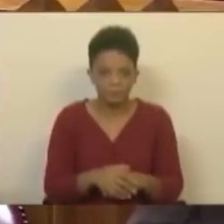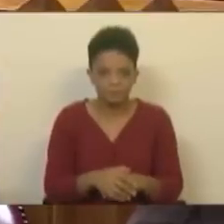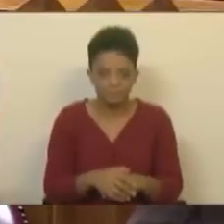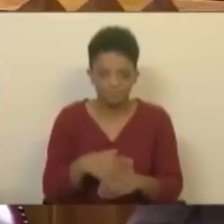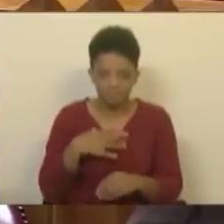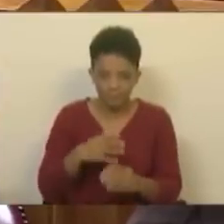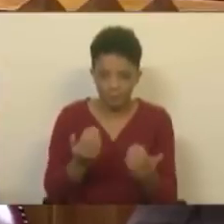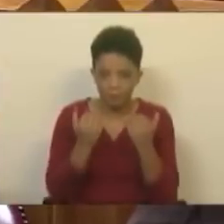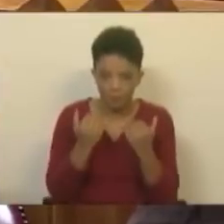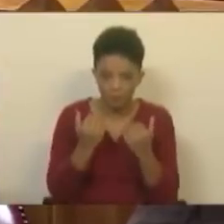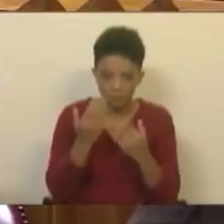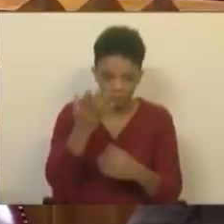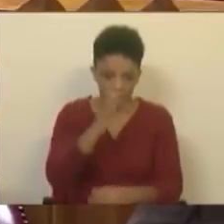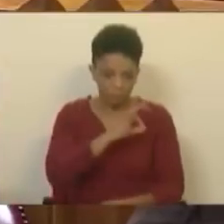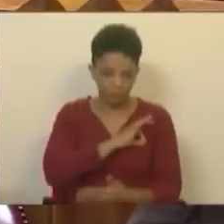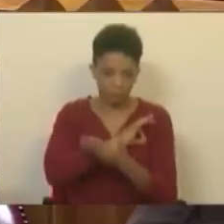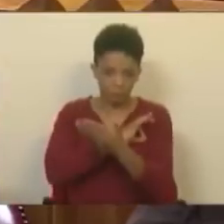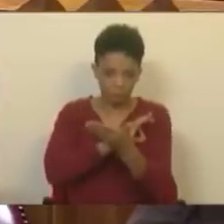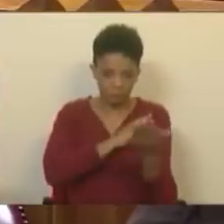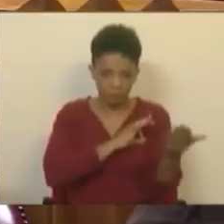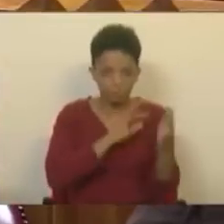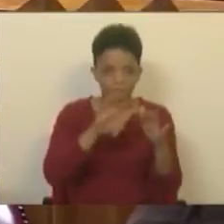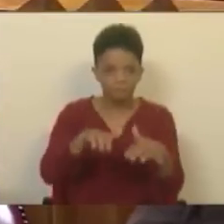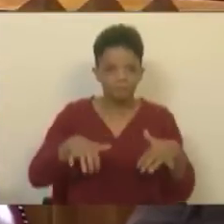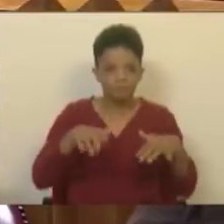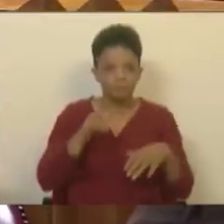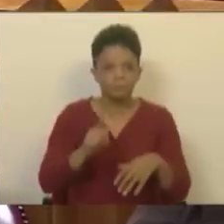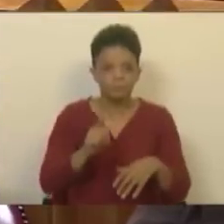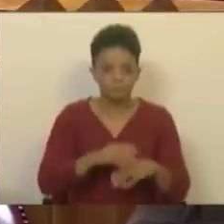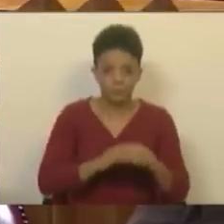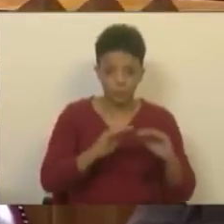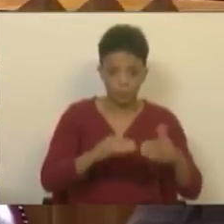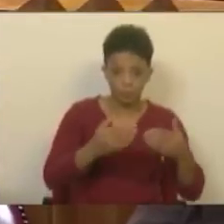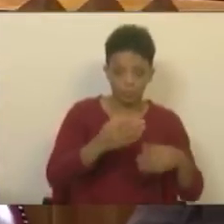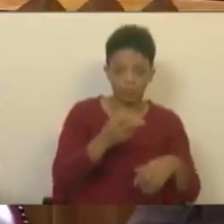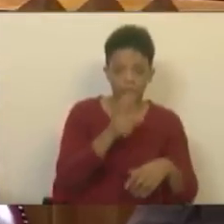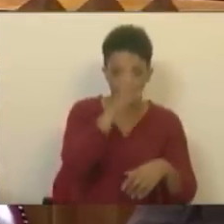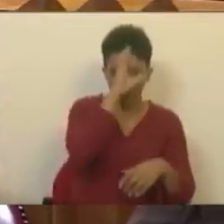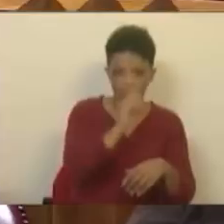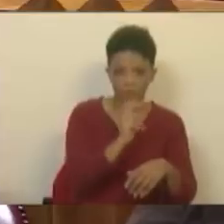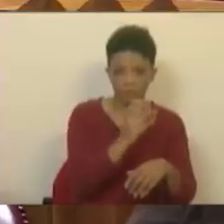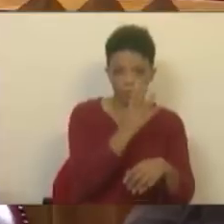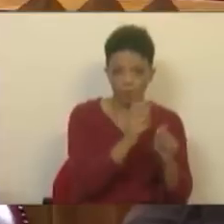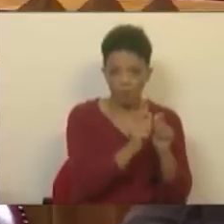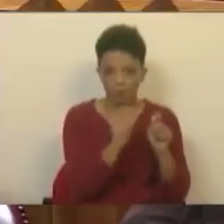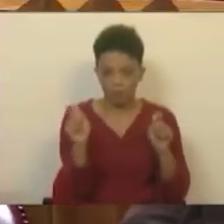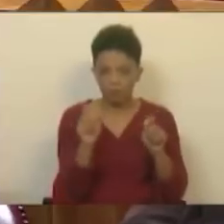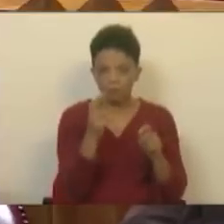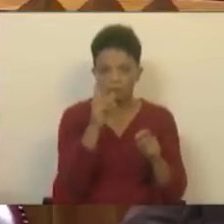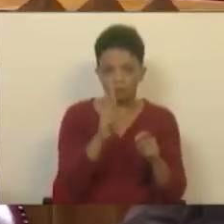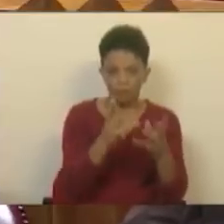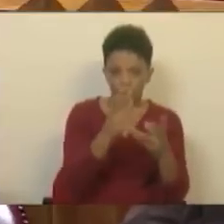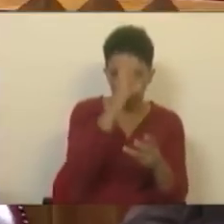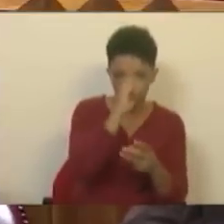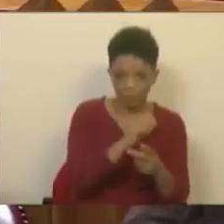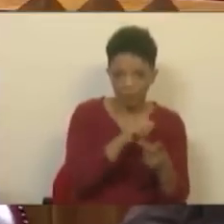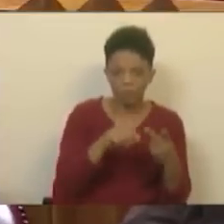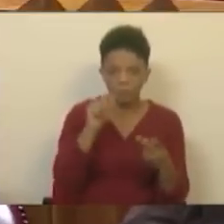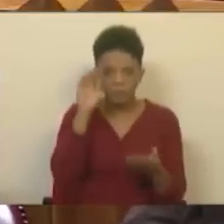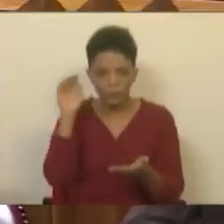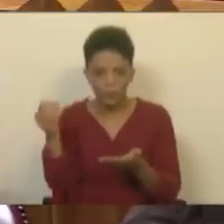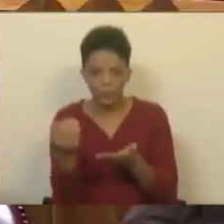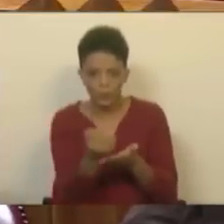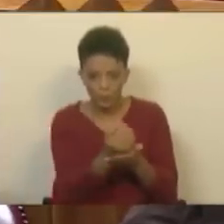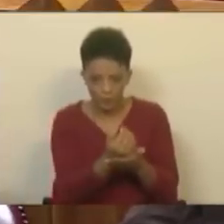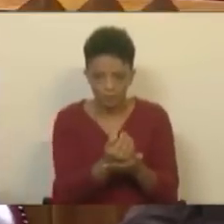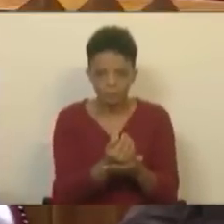através de vossa excelência à Câmara que desde o princípio da legislatura Considerando o orçamento do estado e as audições